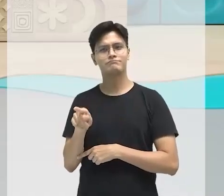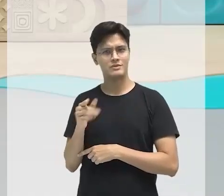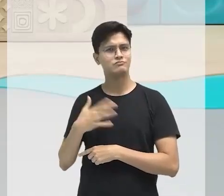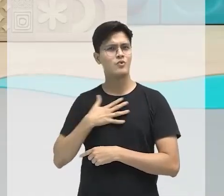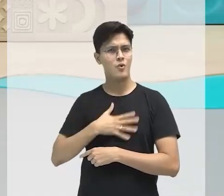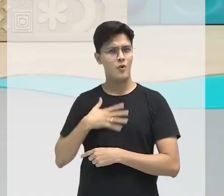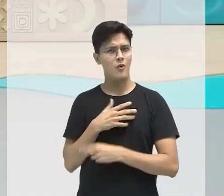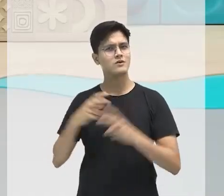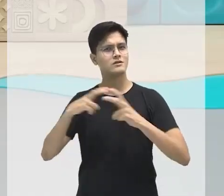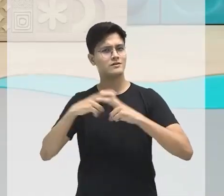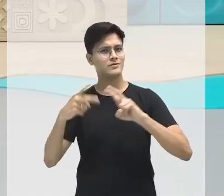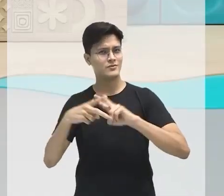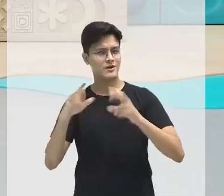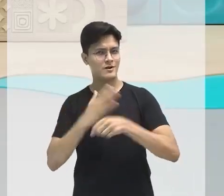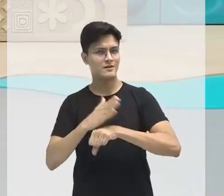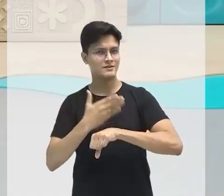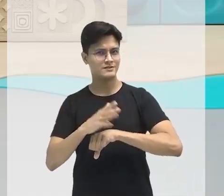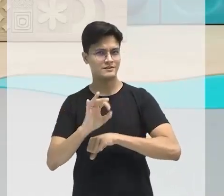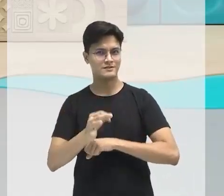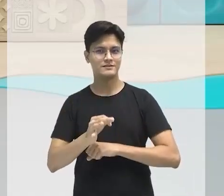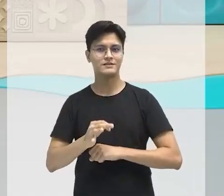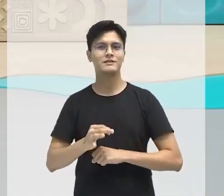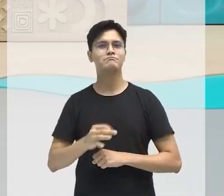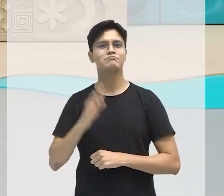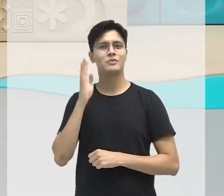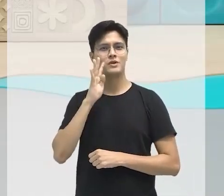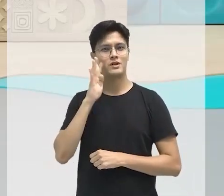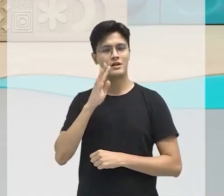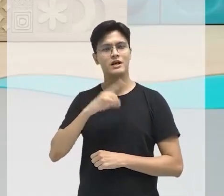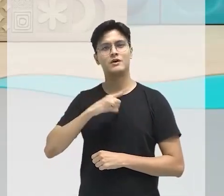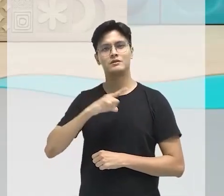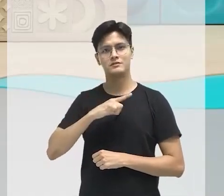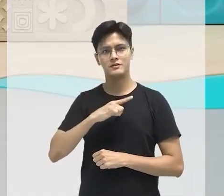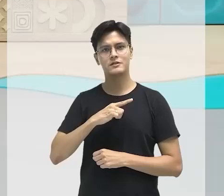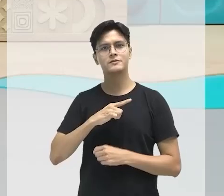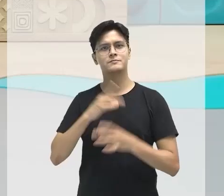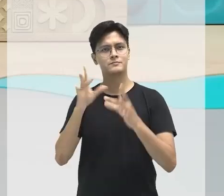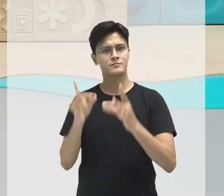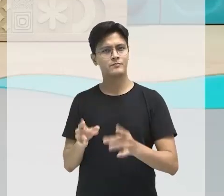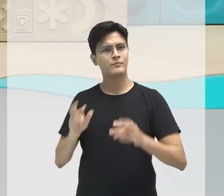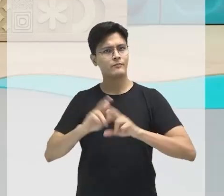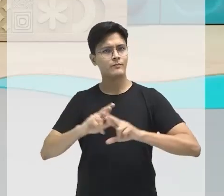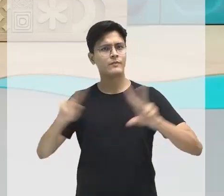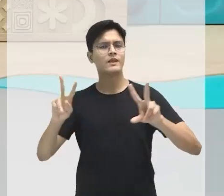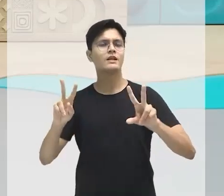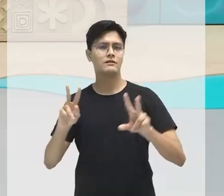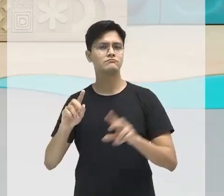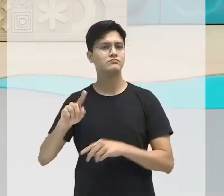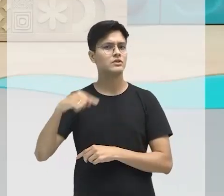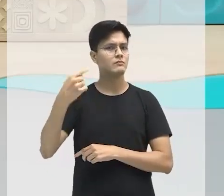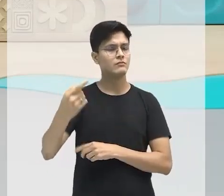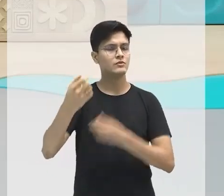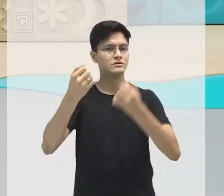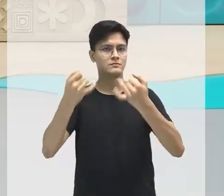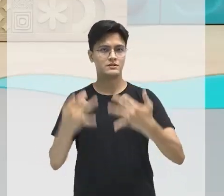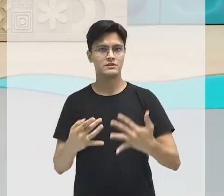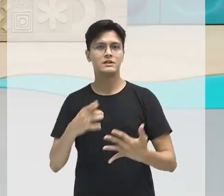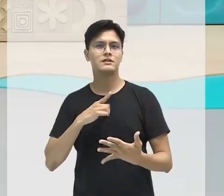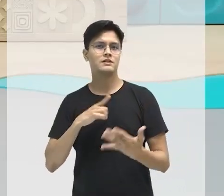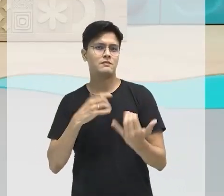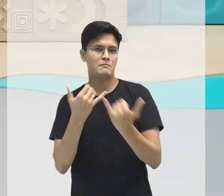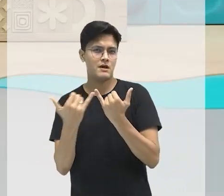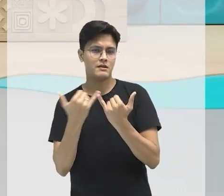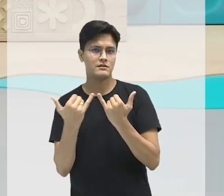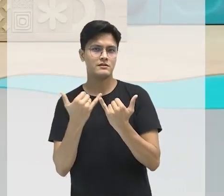Ficou bacana, não é isso? Olha aí, ó. Tem uma diferençazinha que nós vamos ver já já. Ele é muito